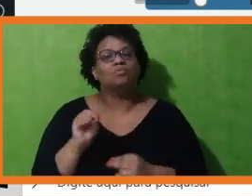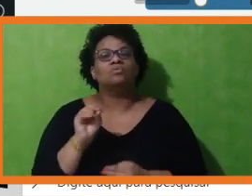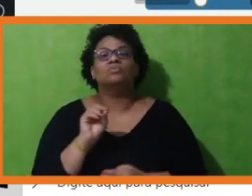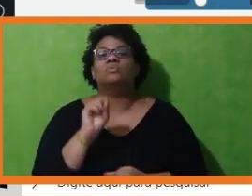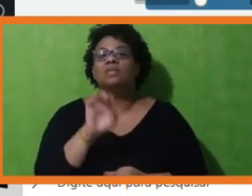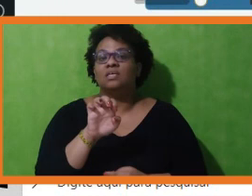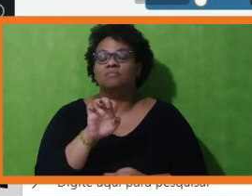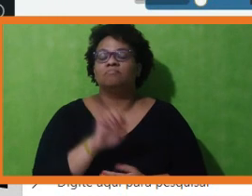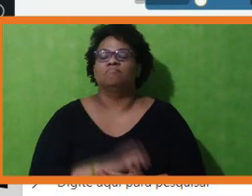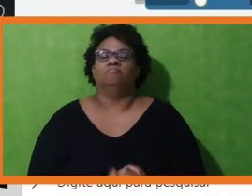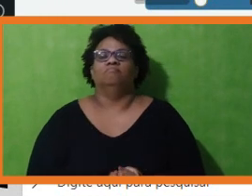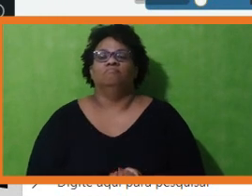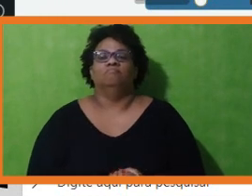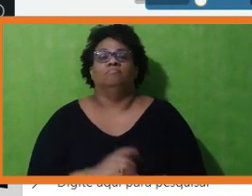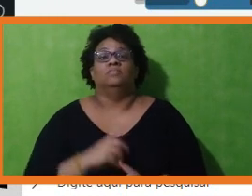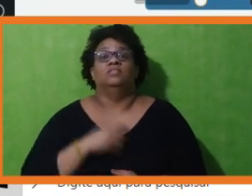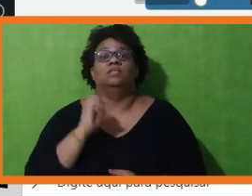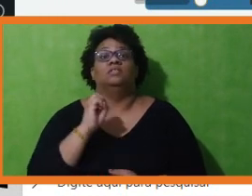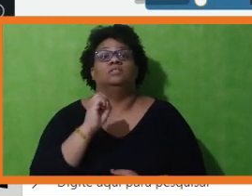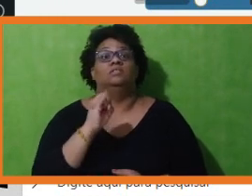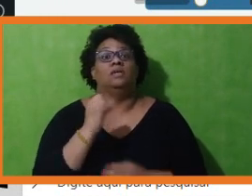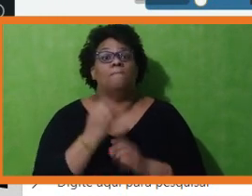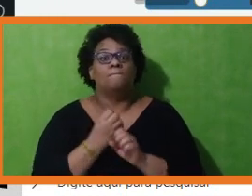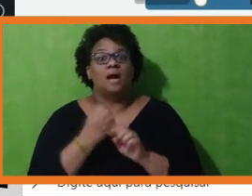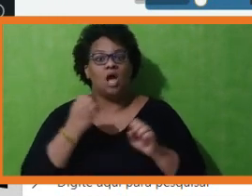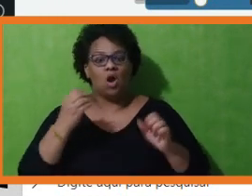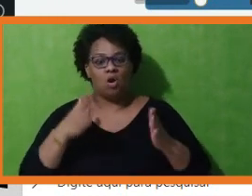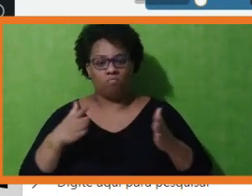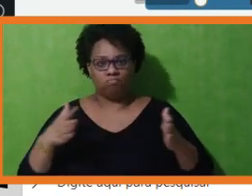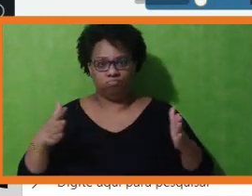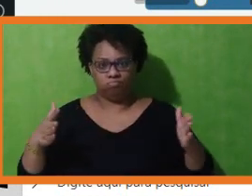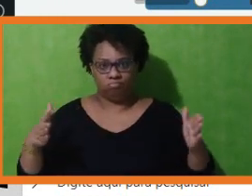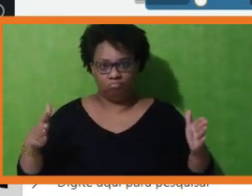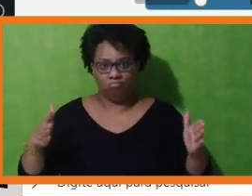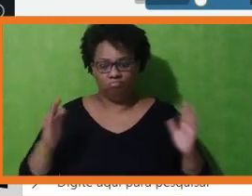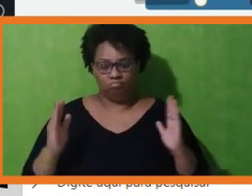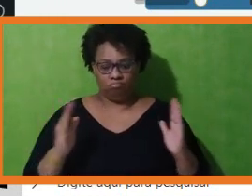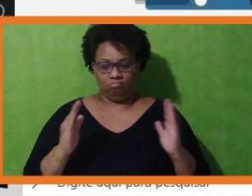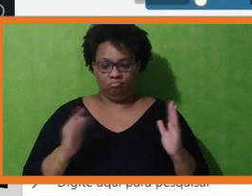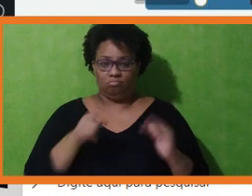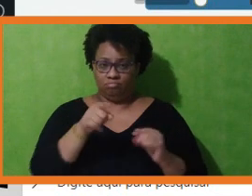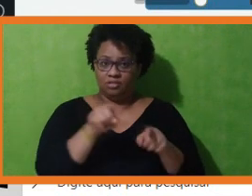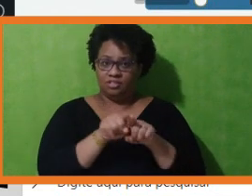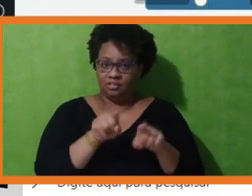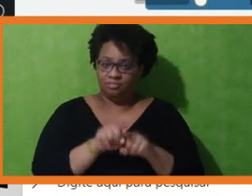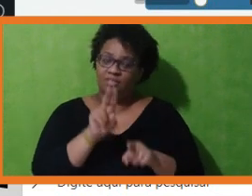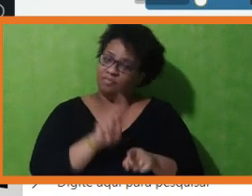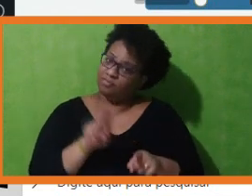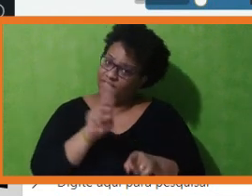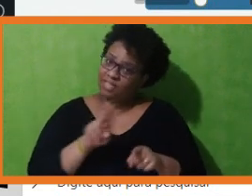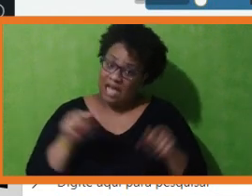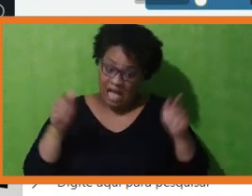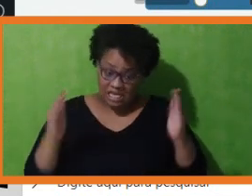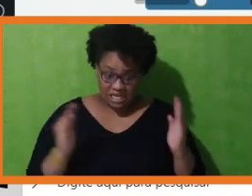eu utilizo o I. Então, vamos ter aqui a condição grandona para esse if, certo? E basicamente é isso que vocês vão